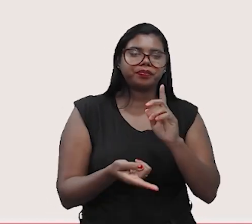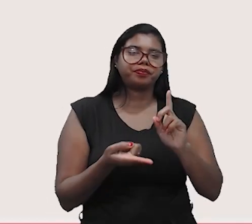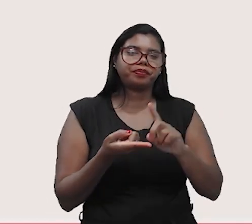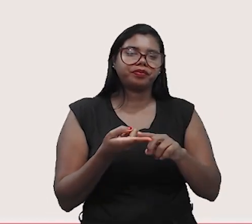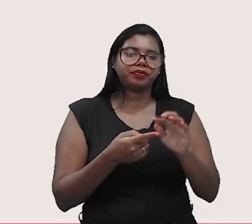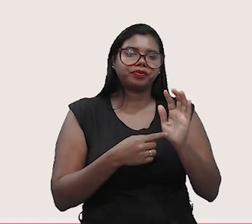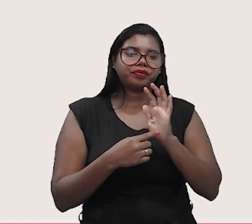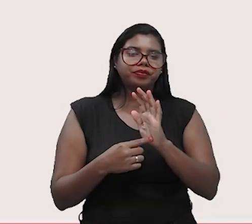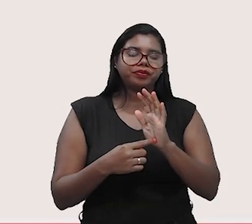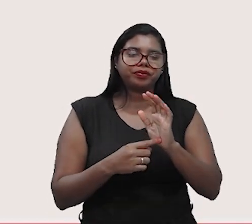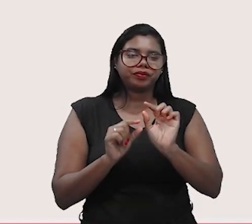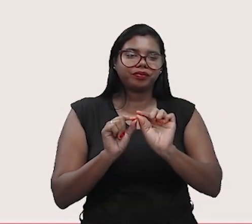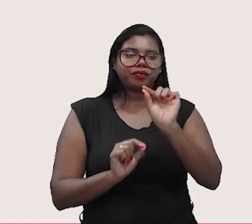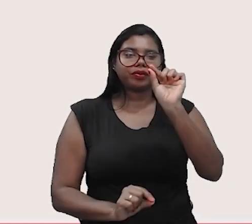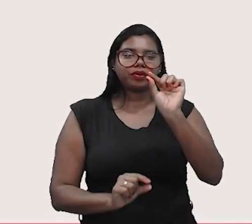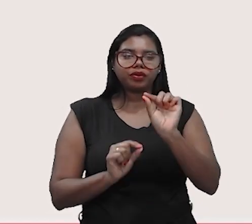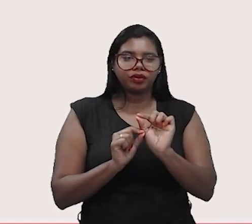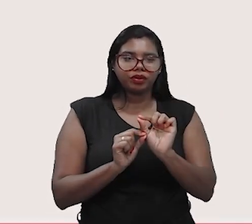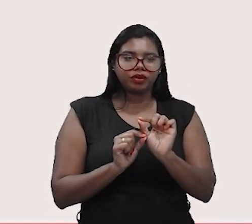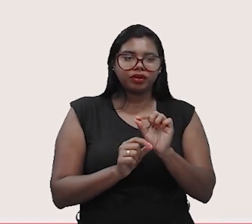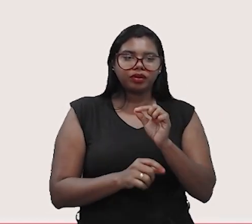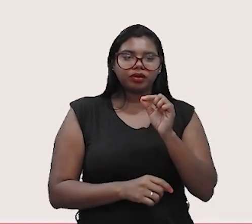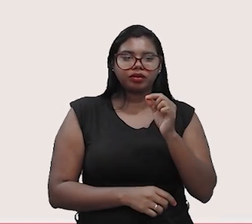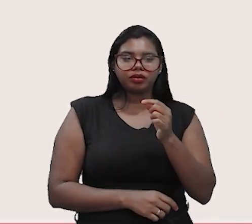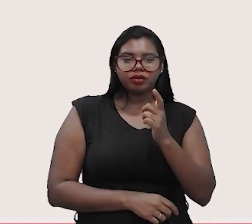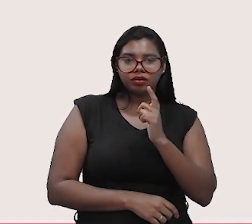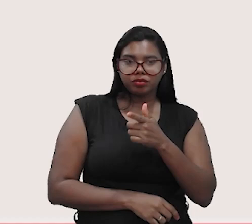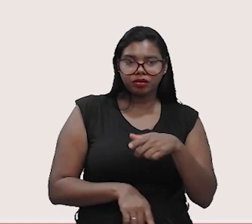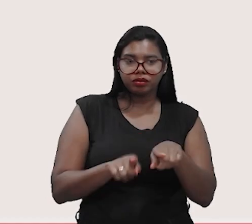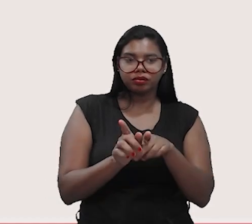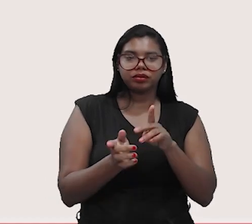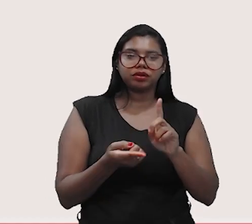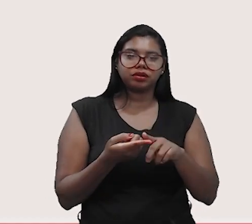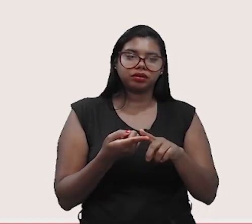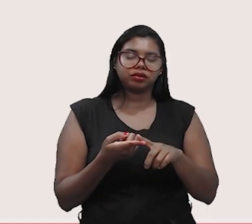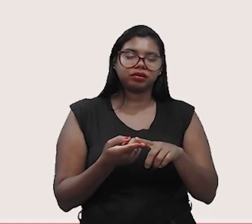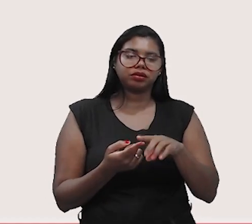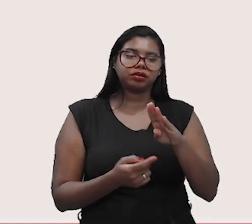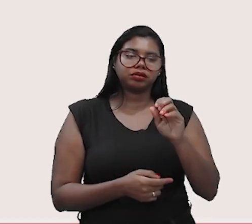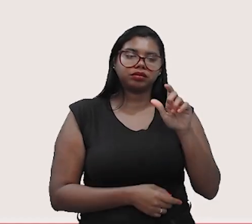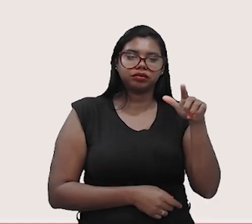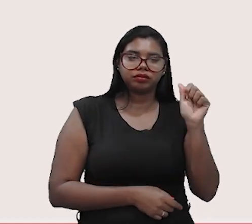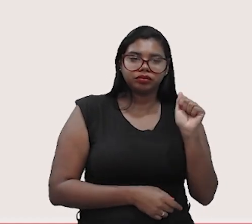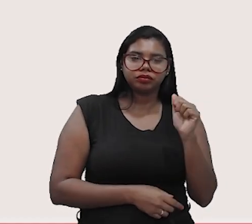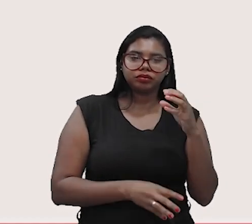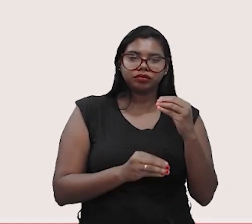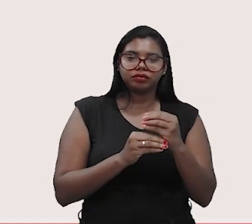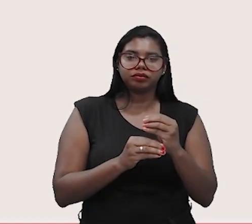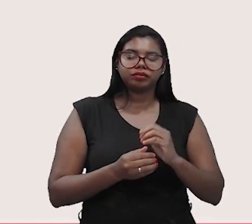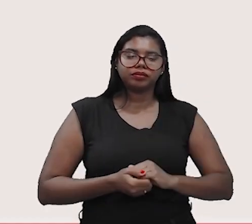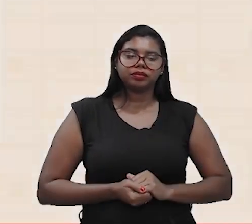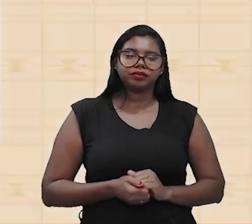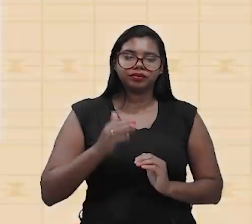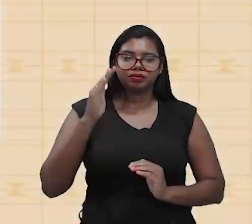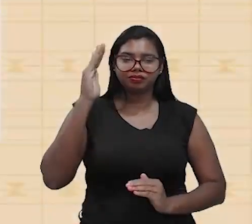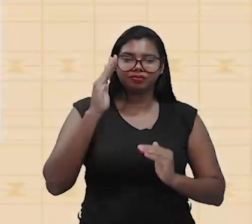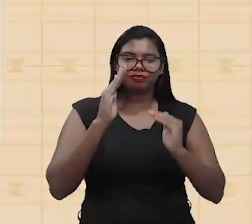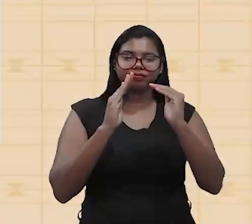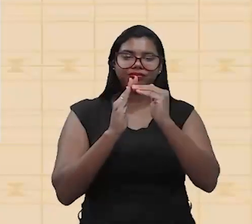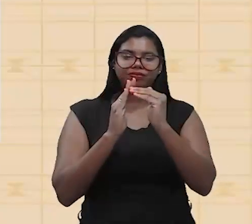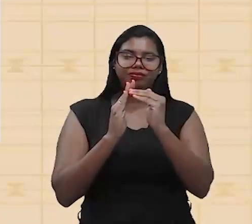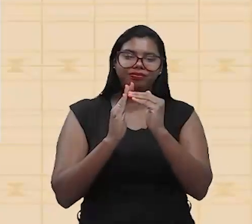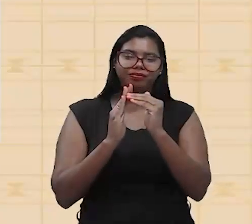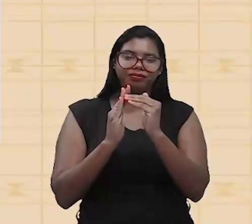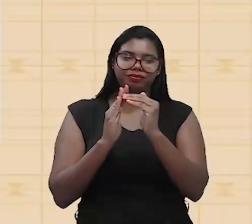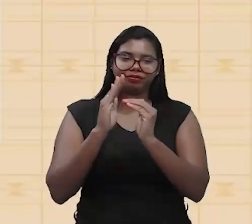altura máxima atingida pela bala é, meu povo, a altura máxima. Robertão, me compõe com eles. A